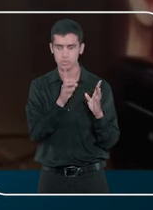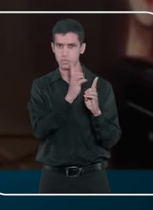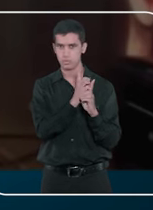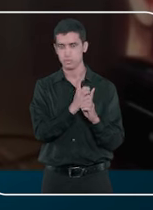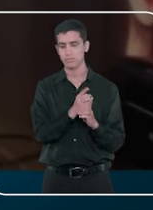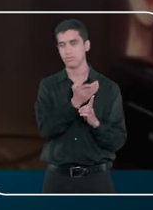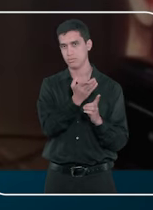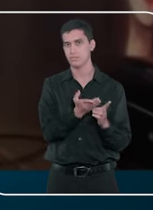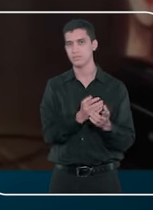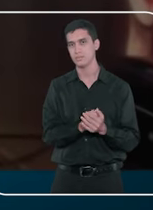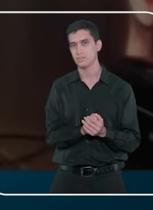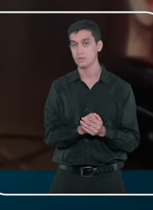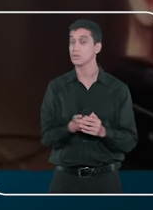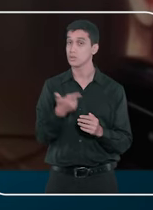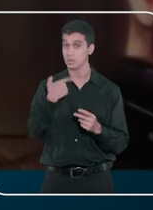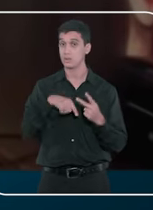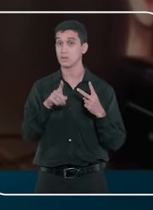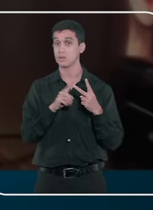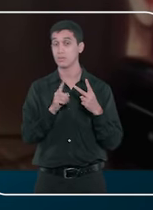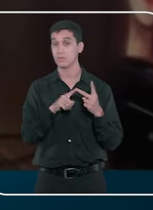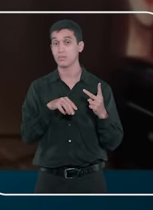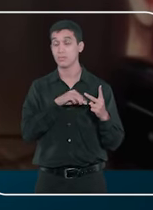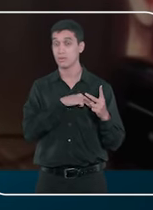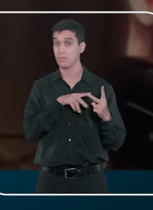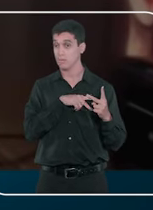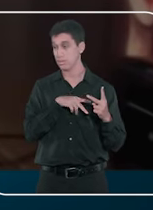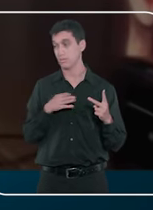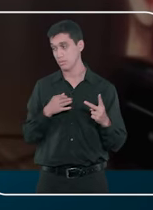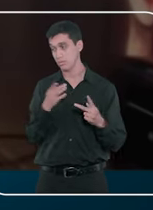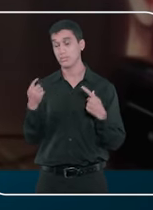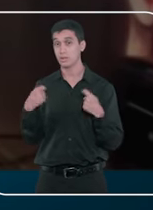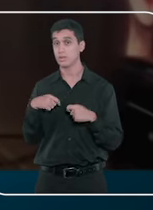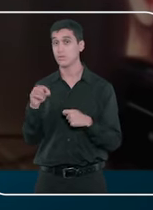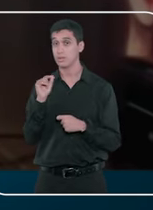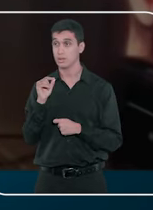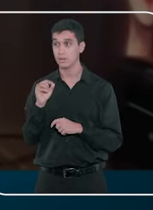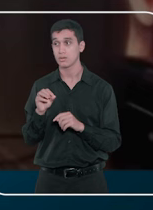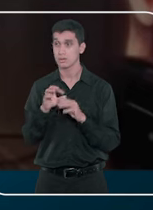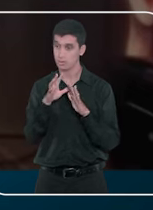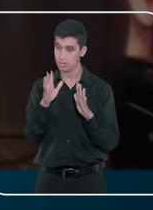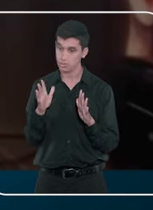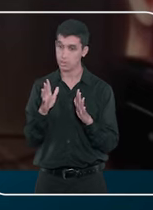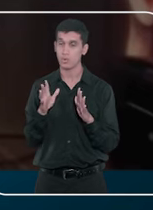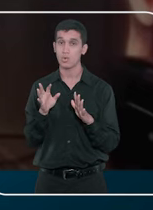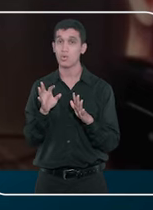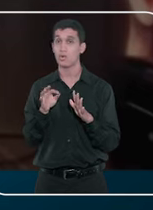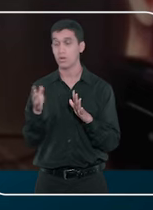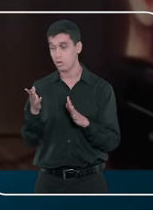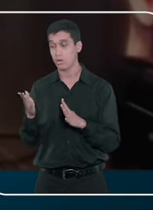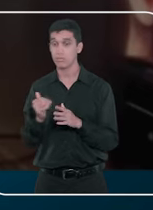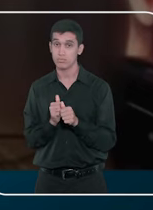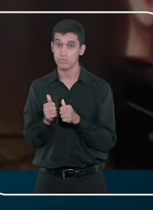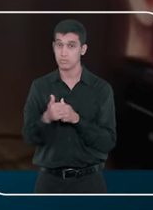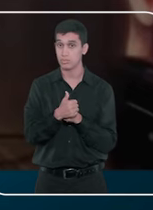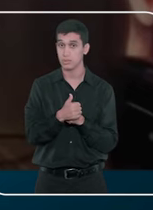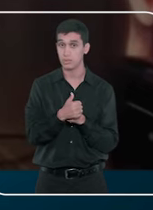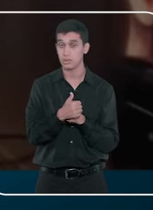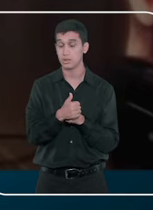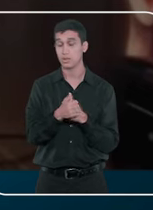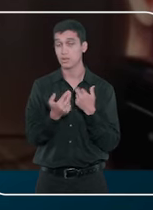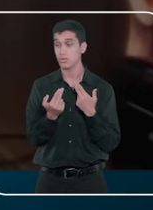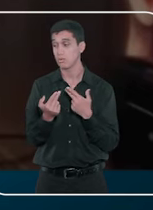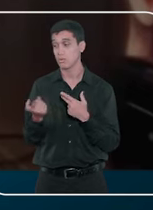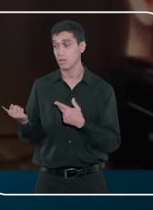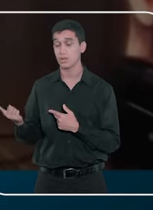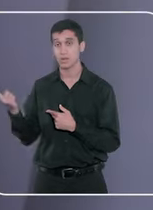contribuições. Segundo, ao Ministério Público cabe, evidentemente, o protagonismo na medida em que